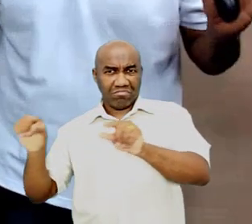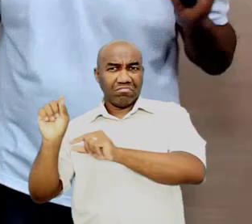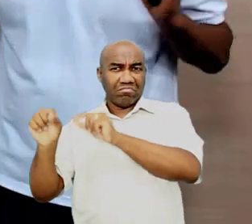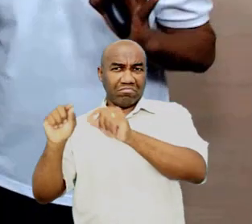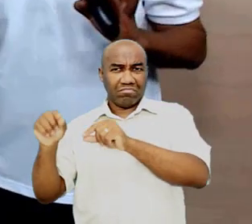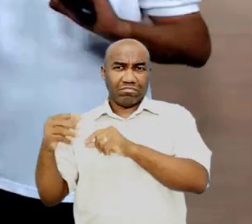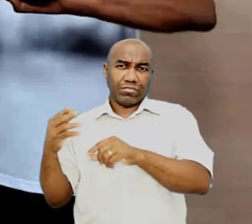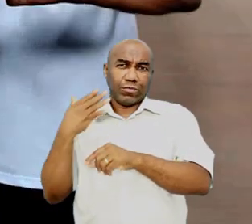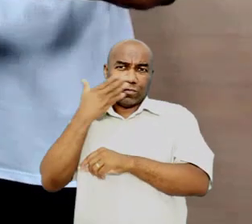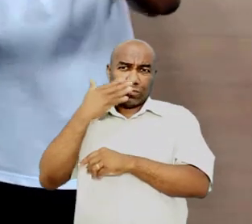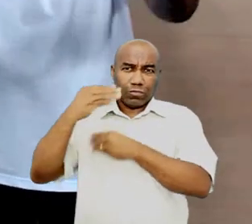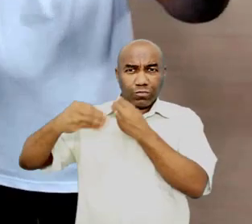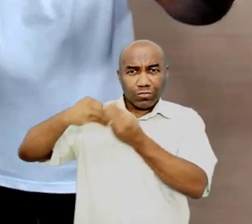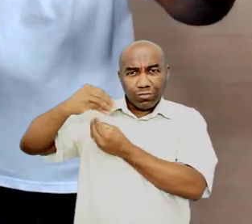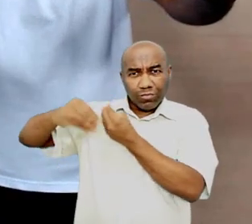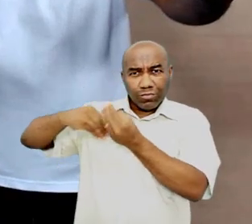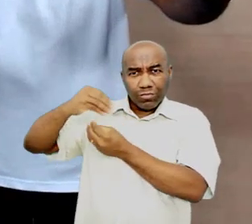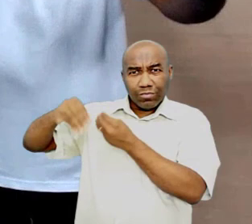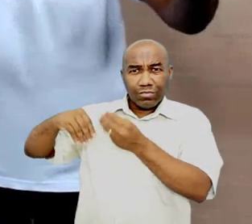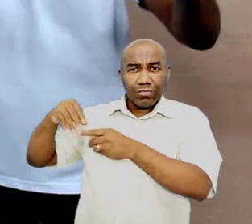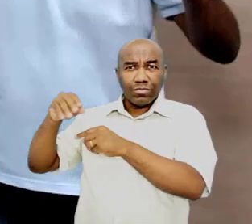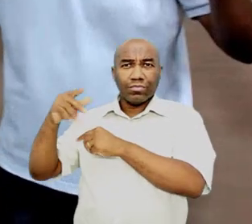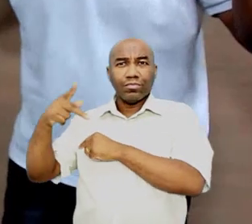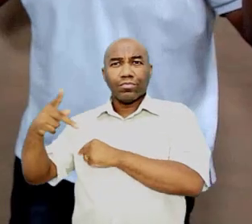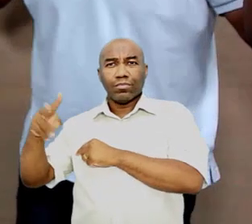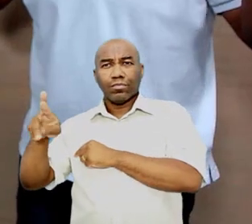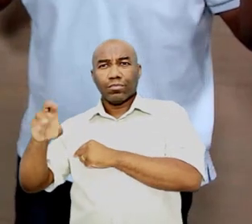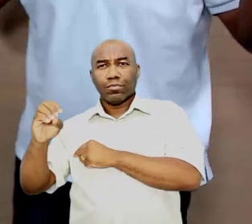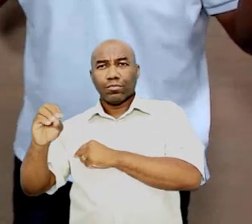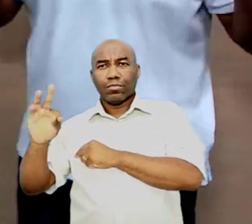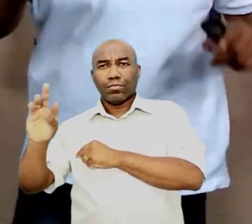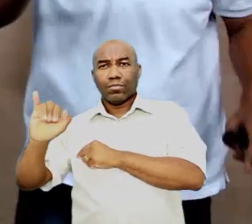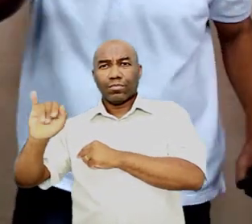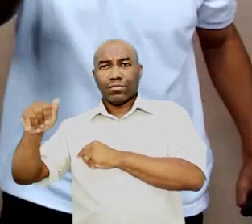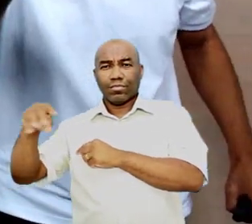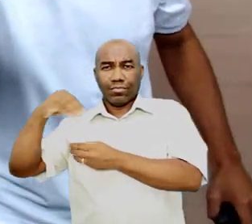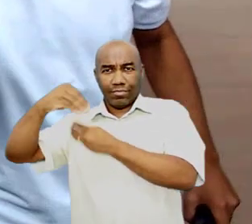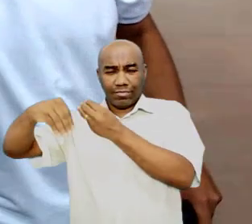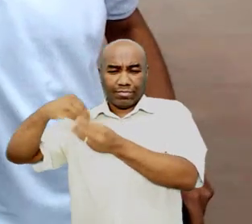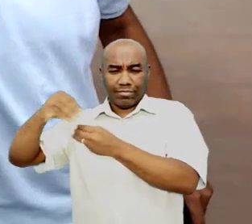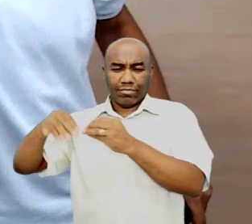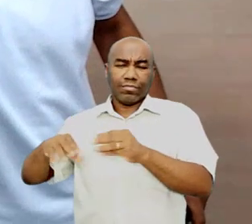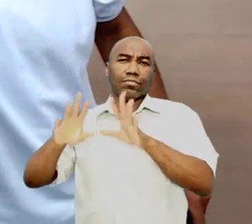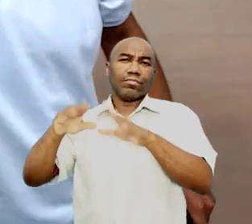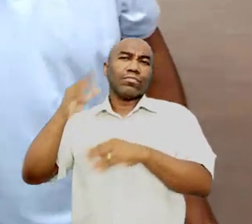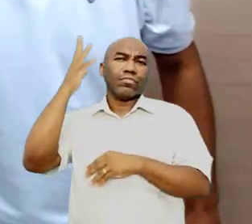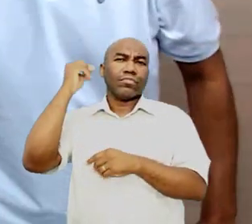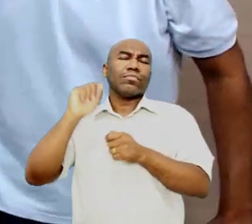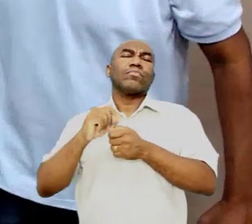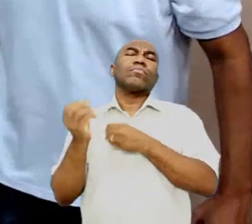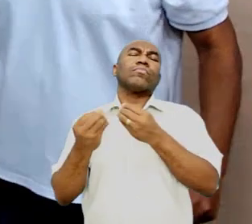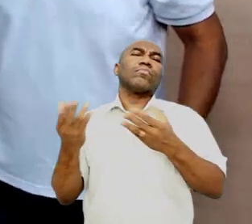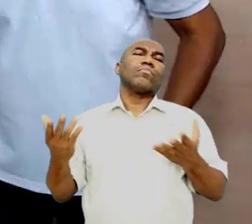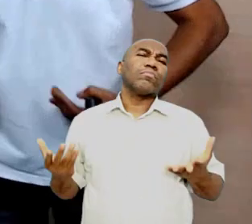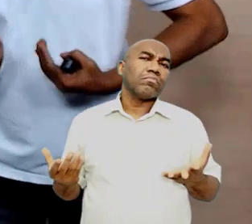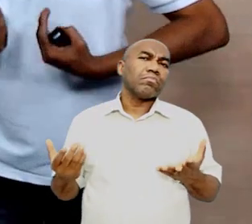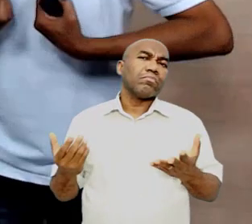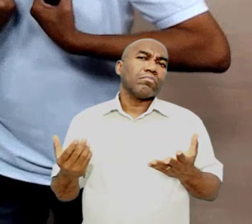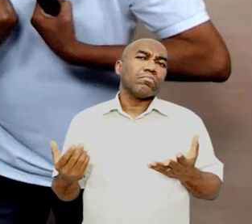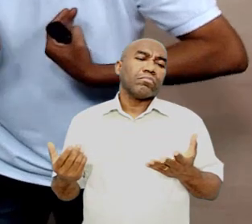com proteína. Professor, não sei. Mas você sabe, pela minha aula,